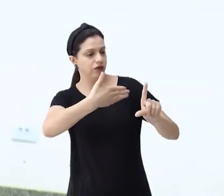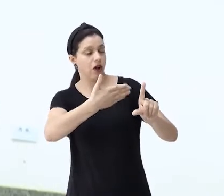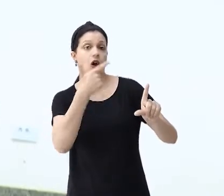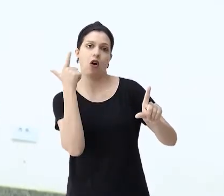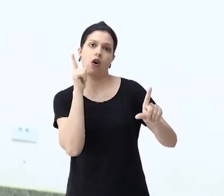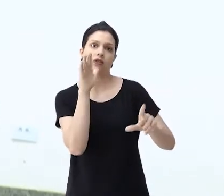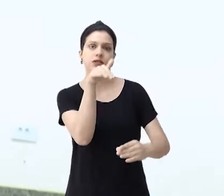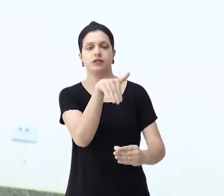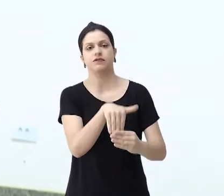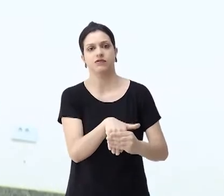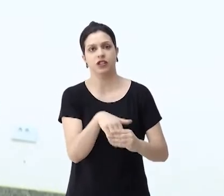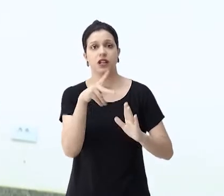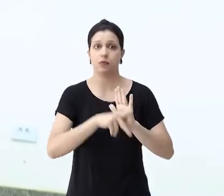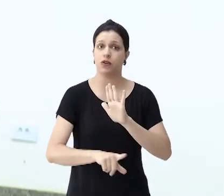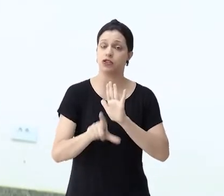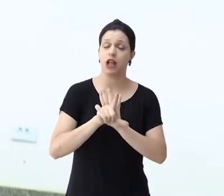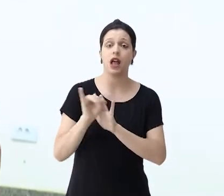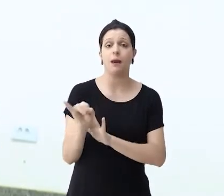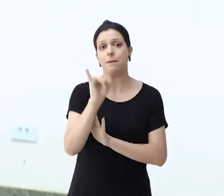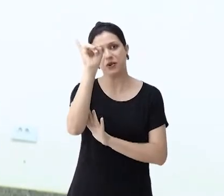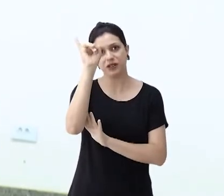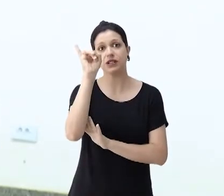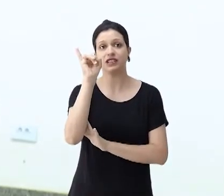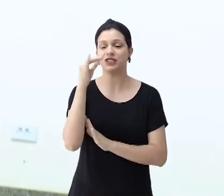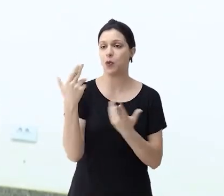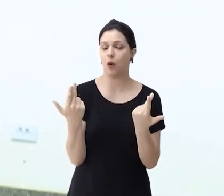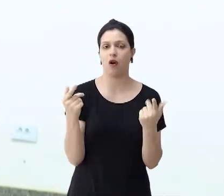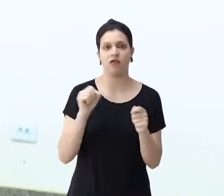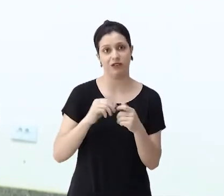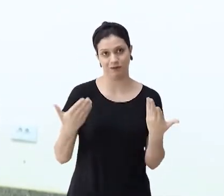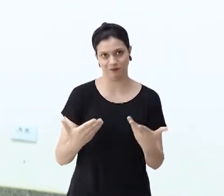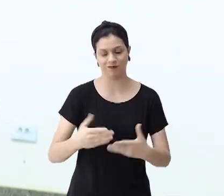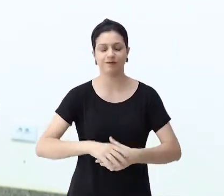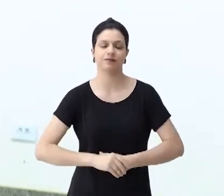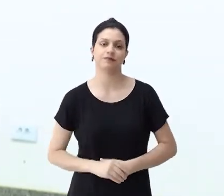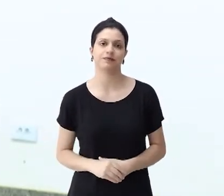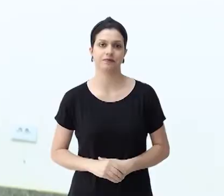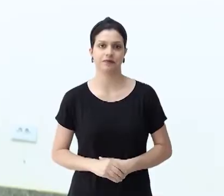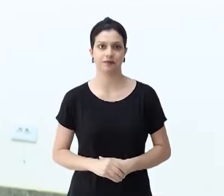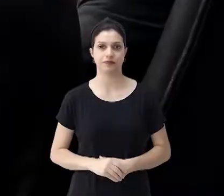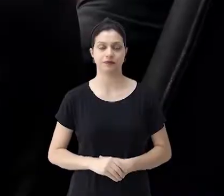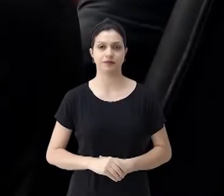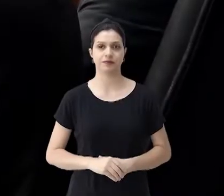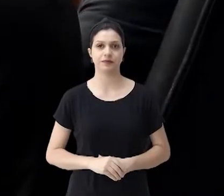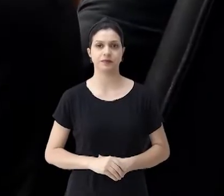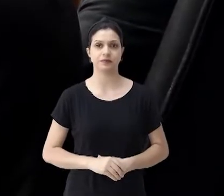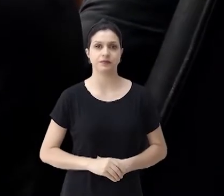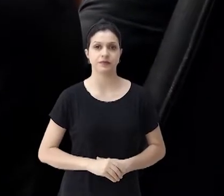aplicativo que nós utilizamos aqui, para poder fazer a votação de um projeto importante, como foi feito hoje.